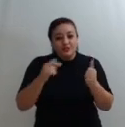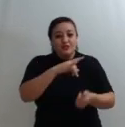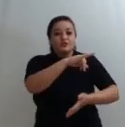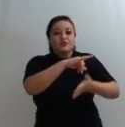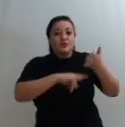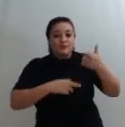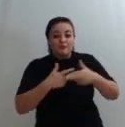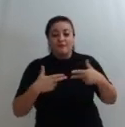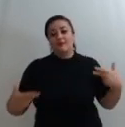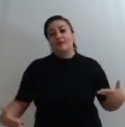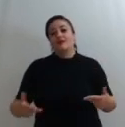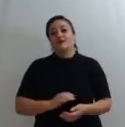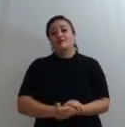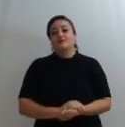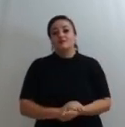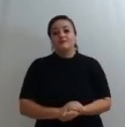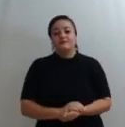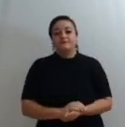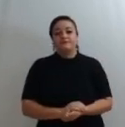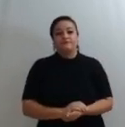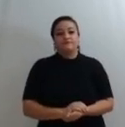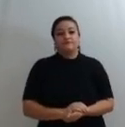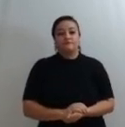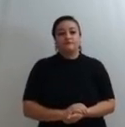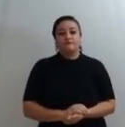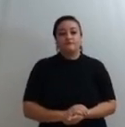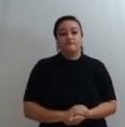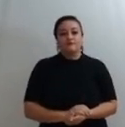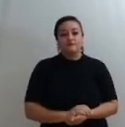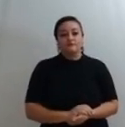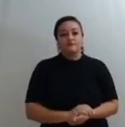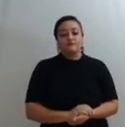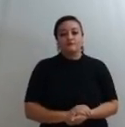que pedíssemos, assim como a